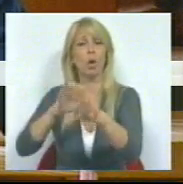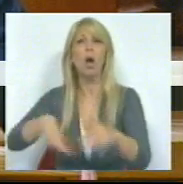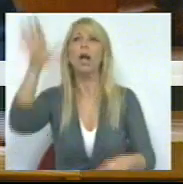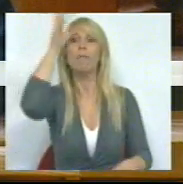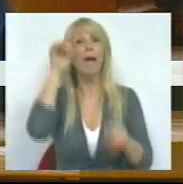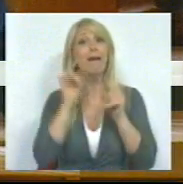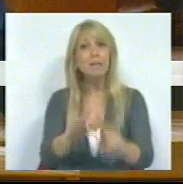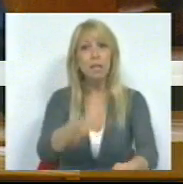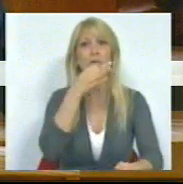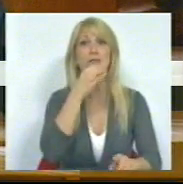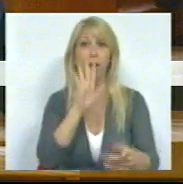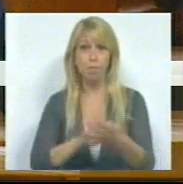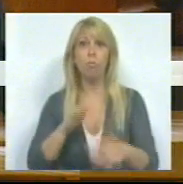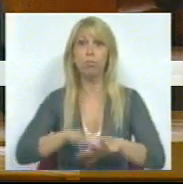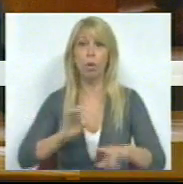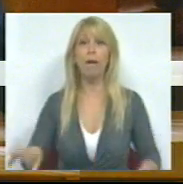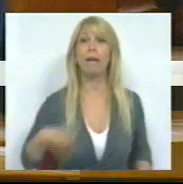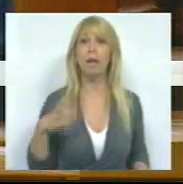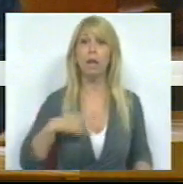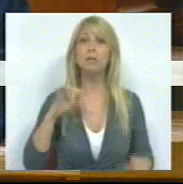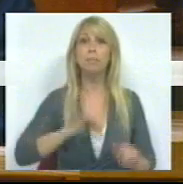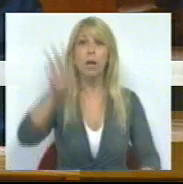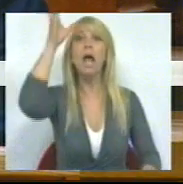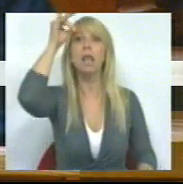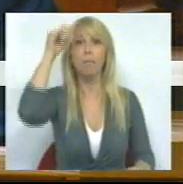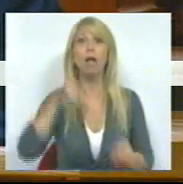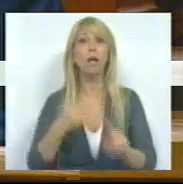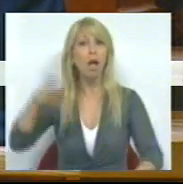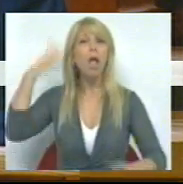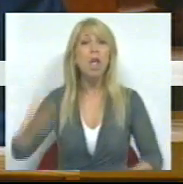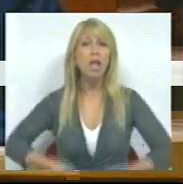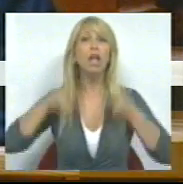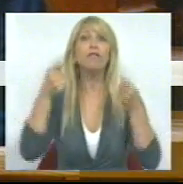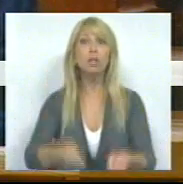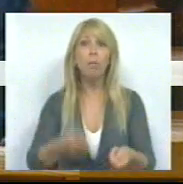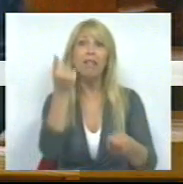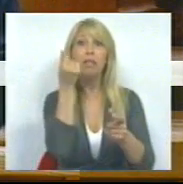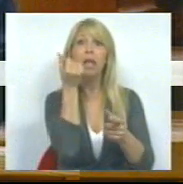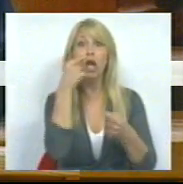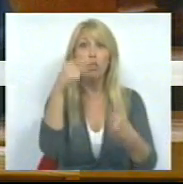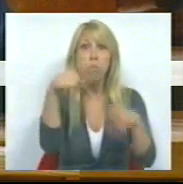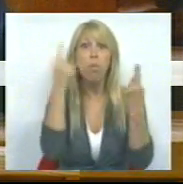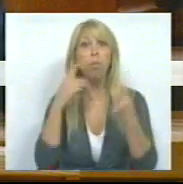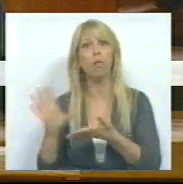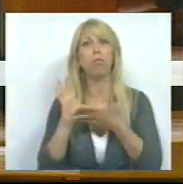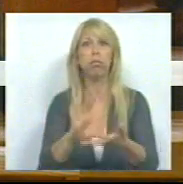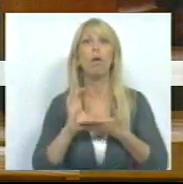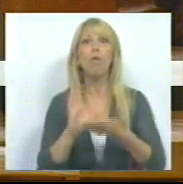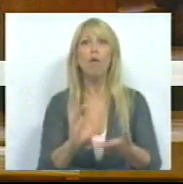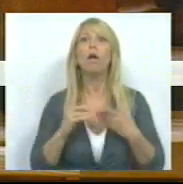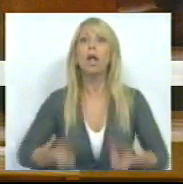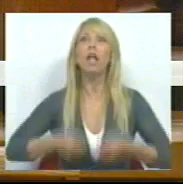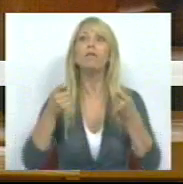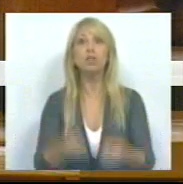causa um património de saúde animal que significou o investimento de muitos milhões de euros de fundos públicos. Falamos da falta de resposta